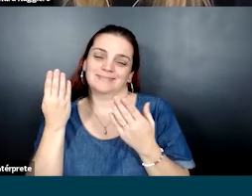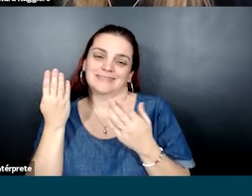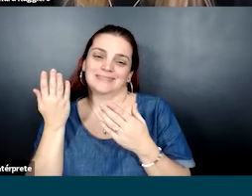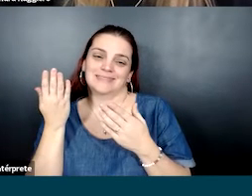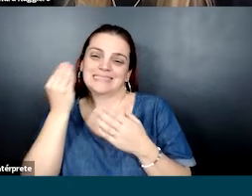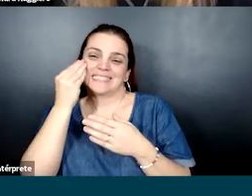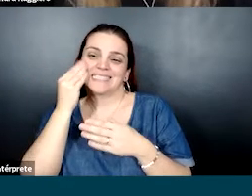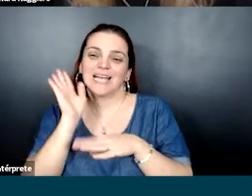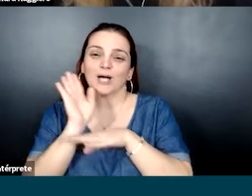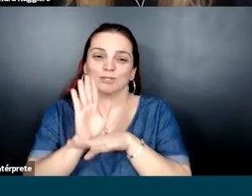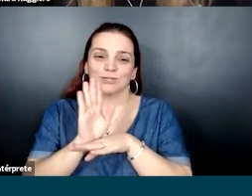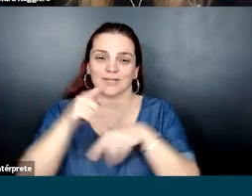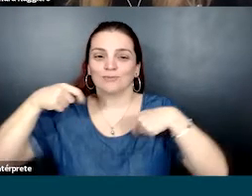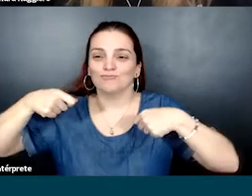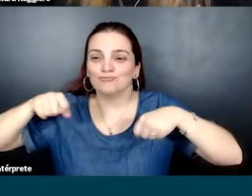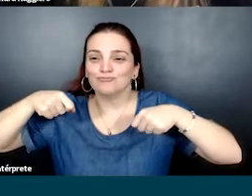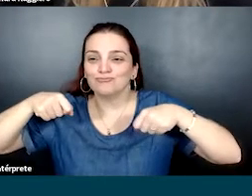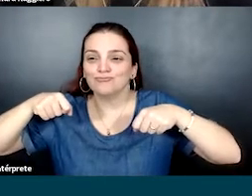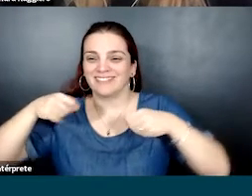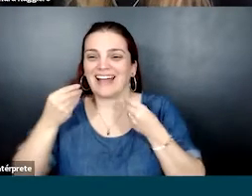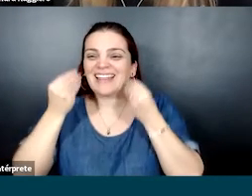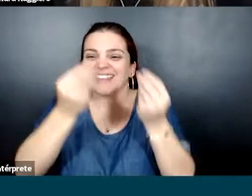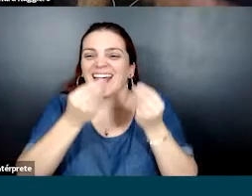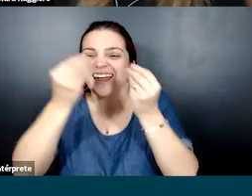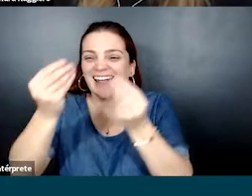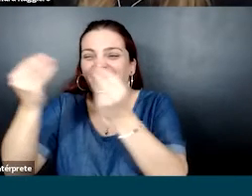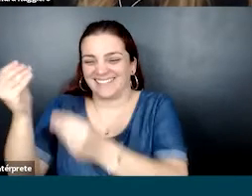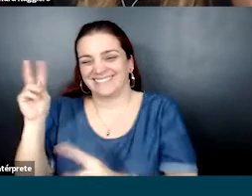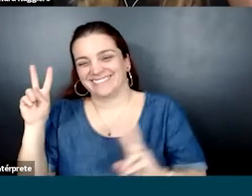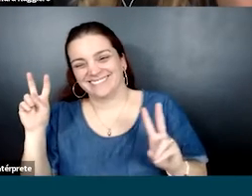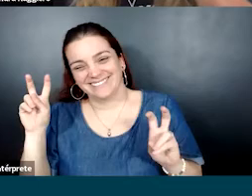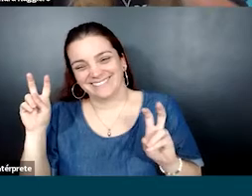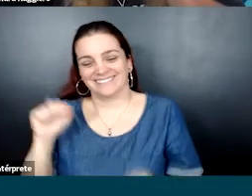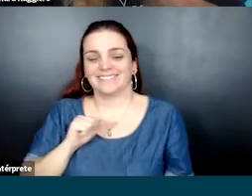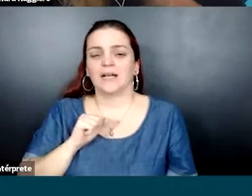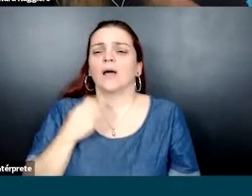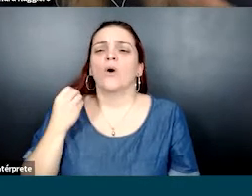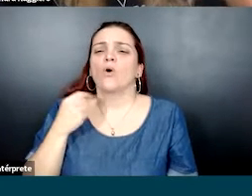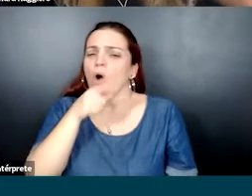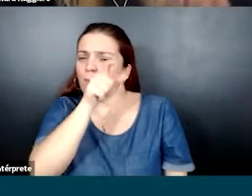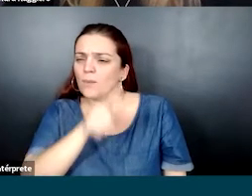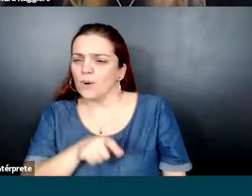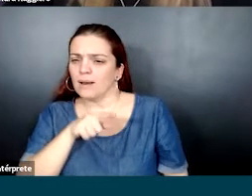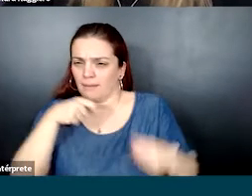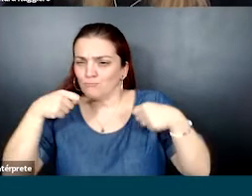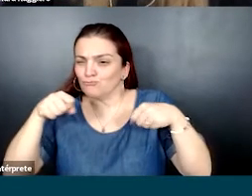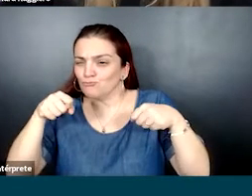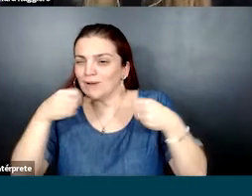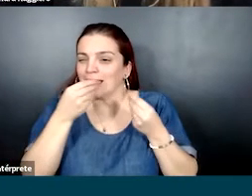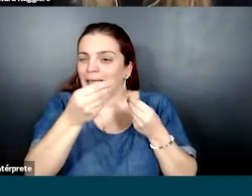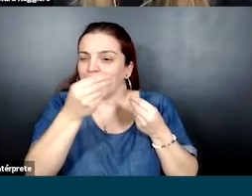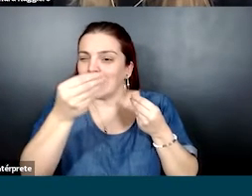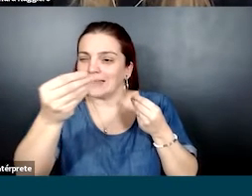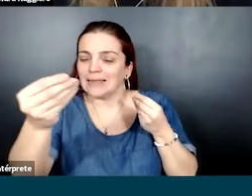aqui. Esse aqui é o nosso entregadorzinho de valores. vamos entender um pouquinho como ele pode, ao longo do caminho,